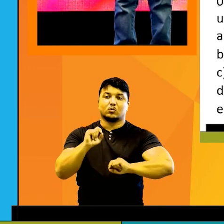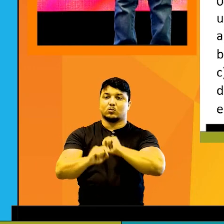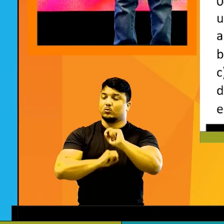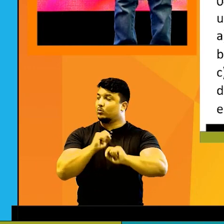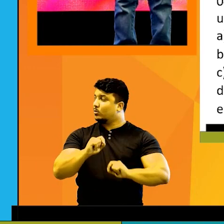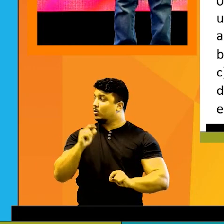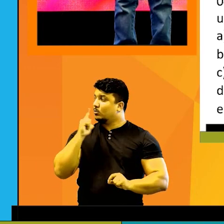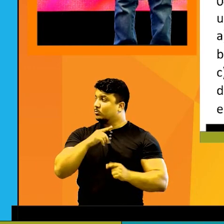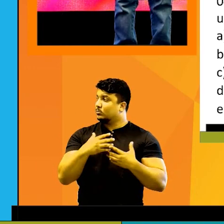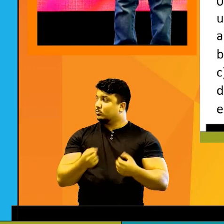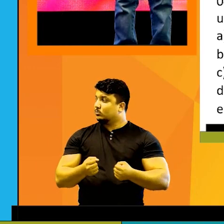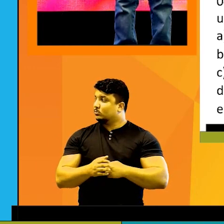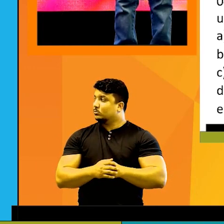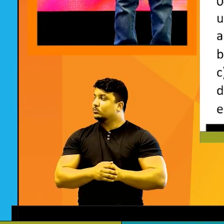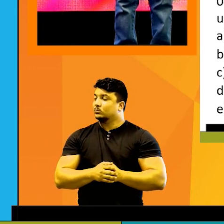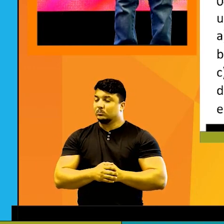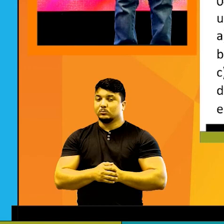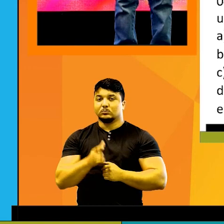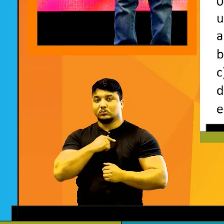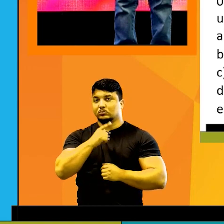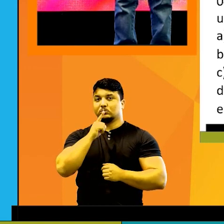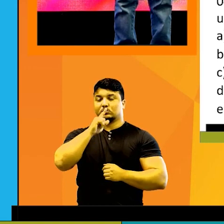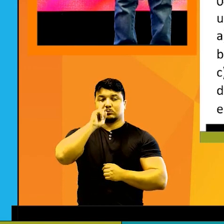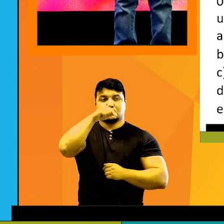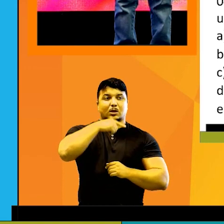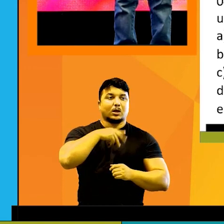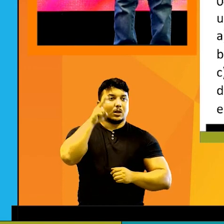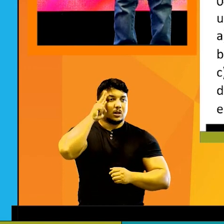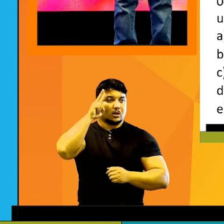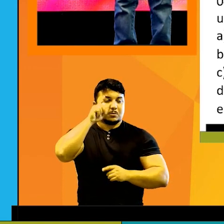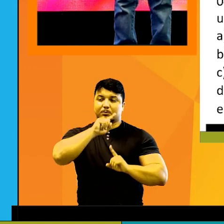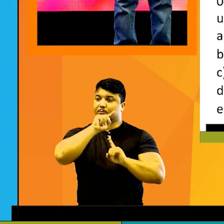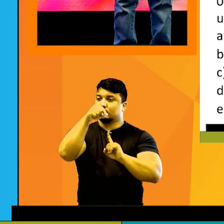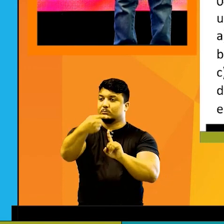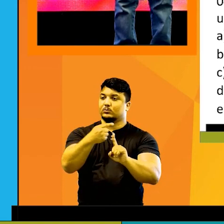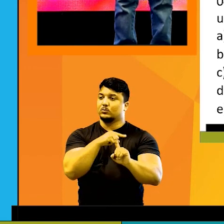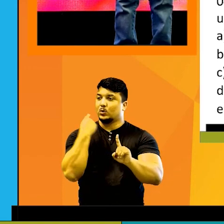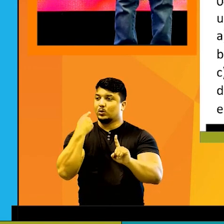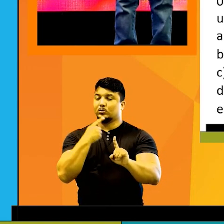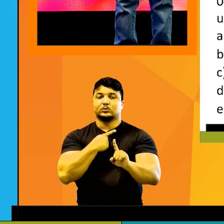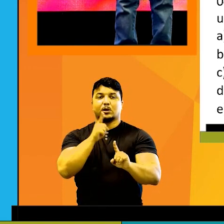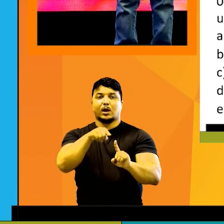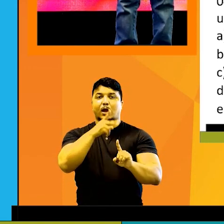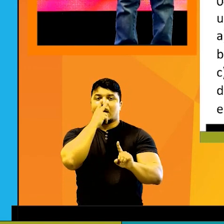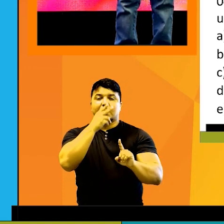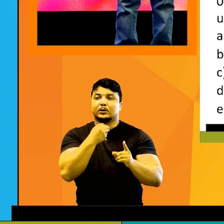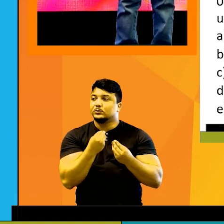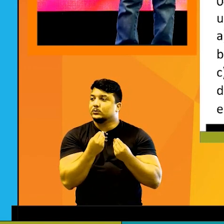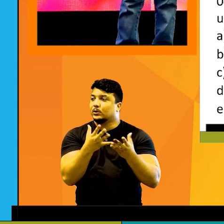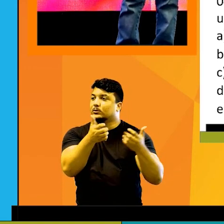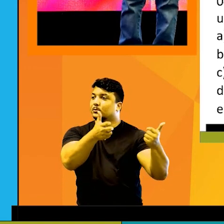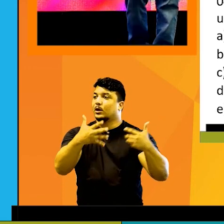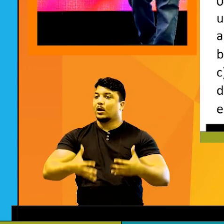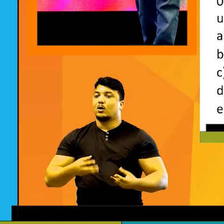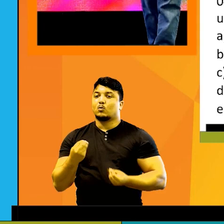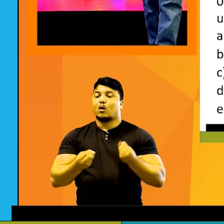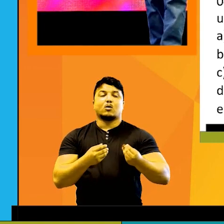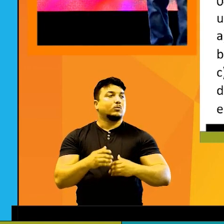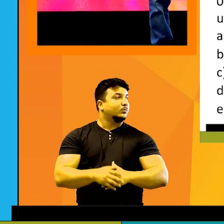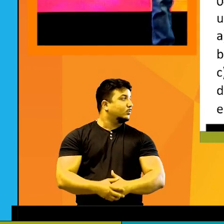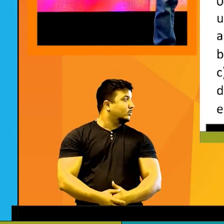Assis considerar um capítulo de Memórias Póstumas como inventário, está explicado em qual